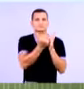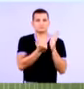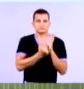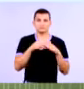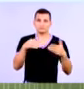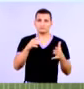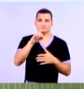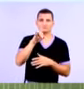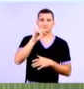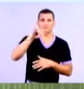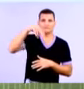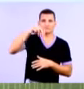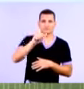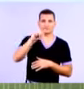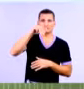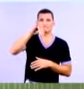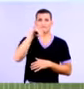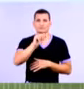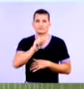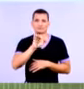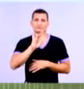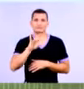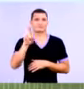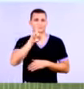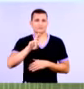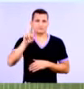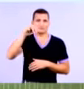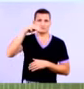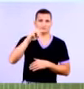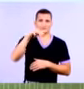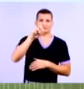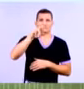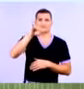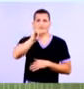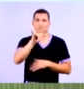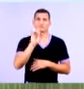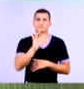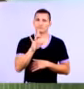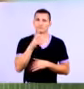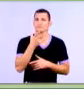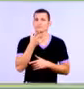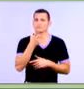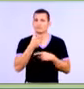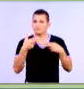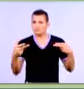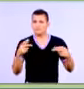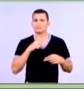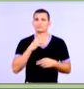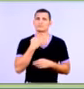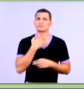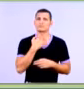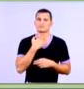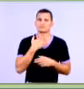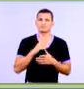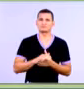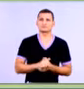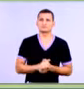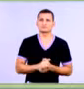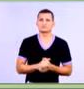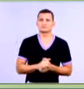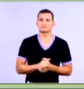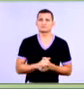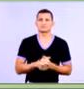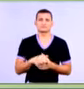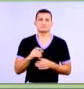eu utilizar a memória somente dos elementos que estão ocupando espaço, né? Então, vamos lá fazer uma